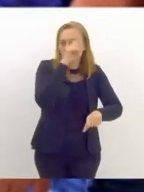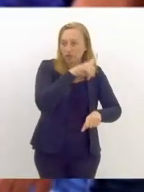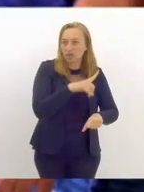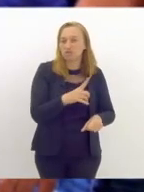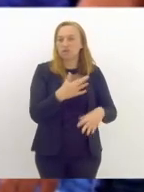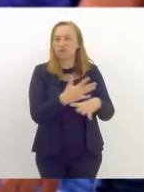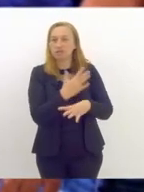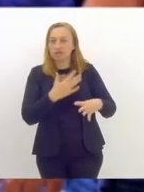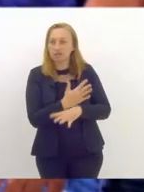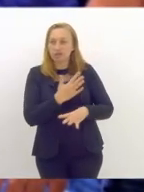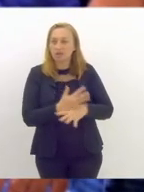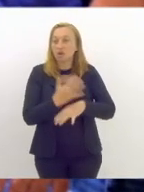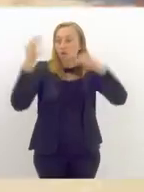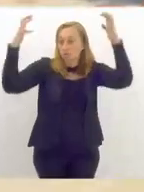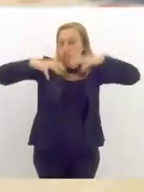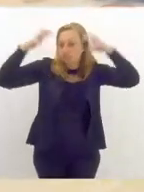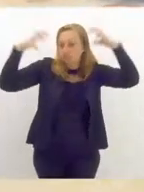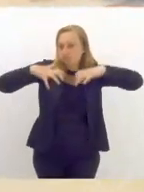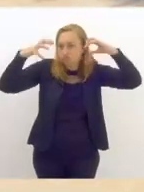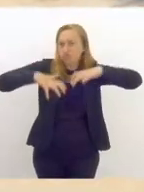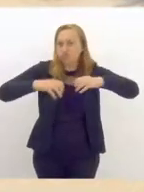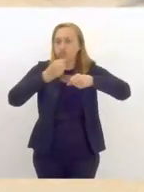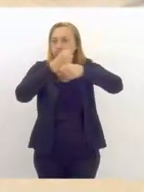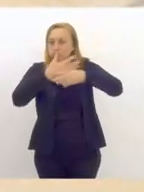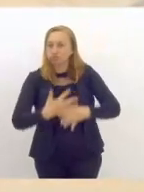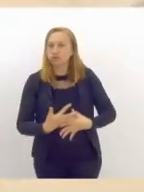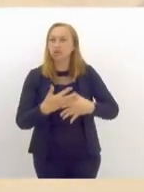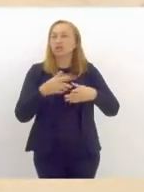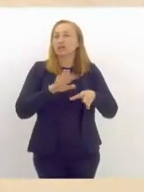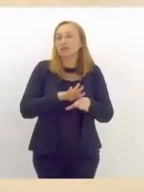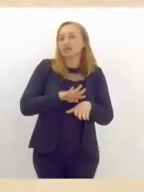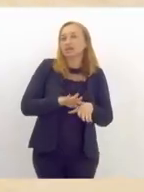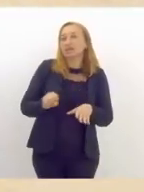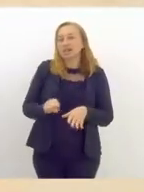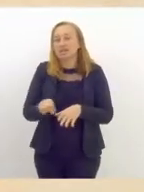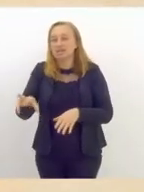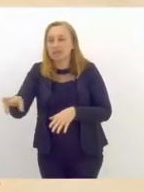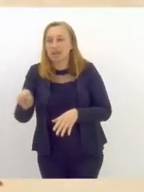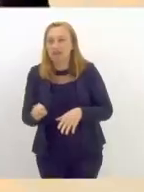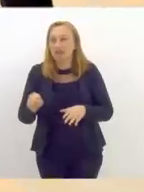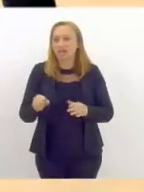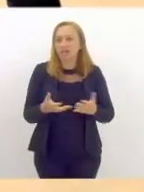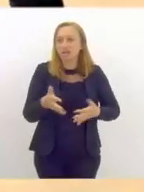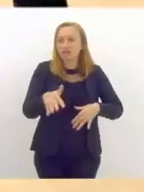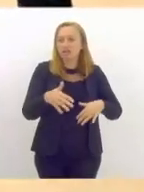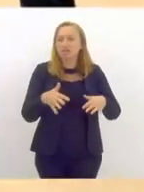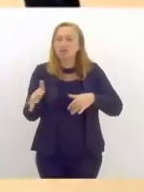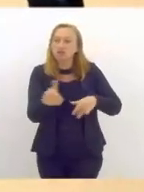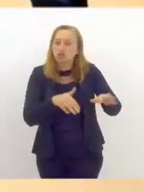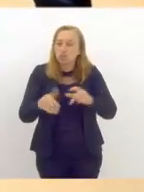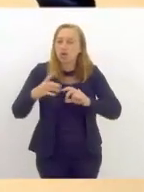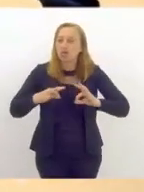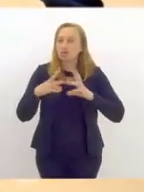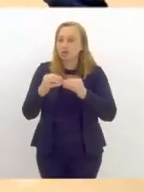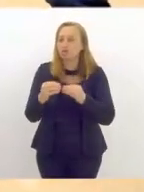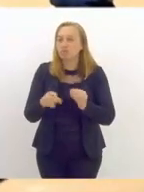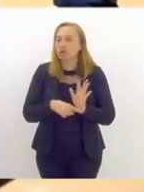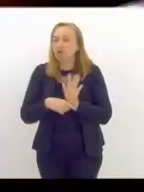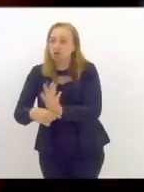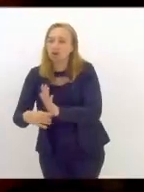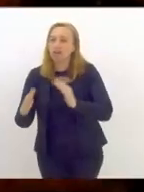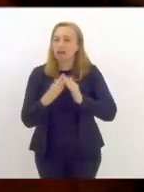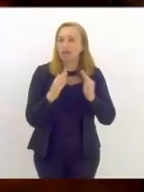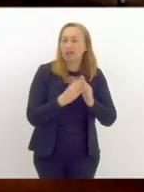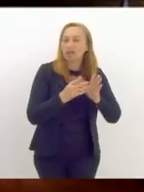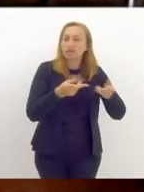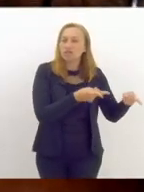cidade, causada pelas chuvas. Na Serra, reuniu-se com a vigilância para ajudar em casos de leptospirose, visitou abrigos